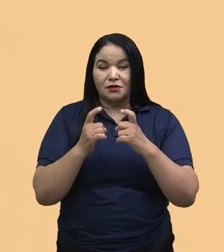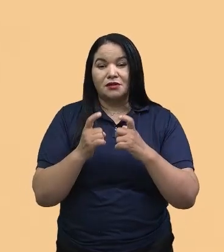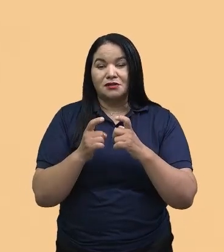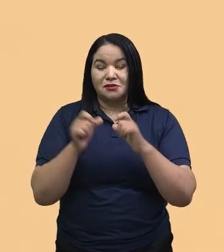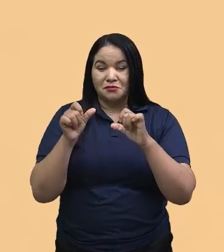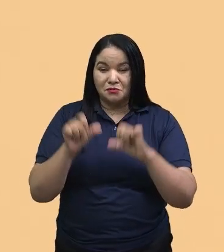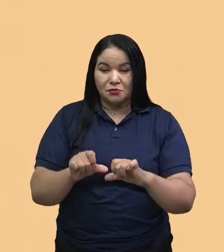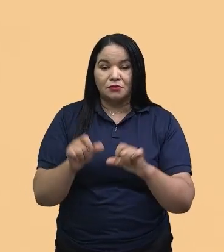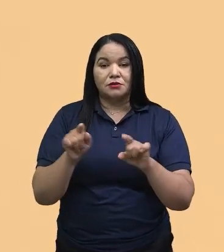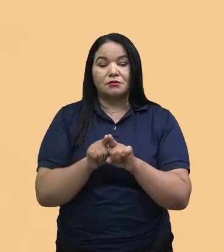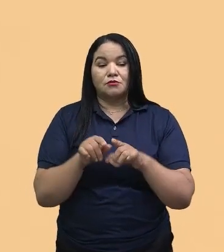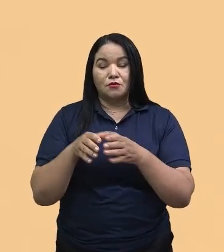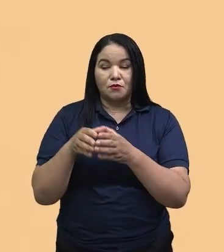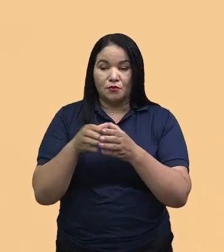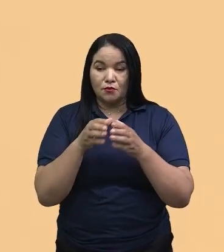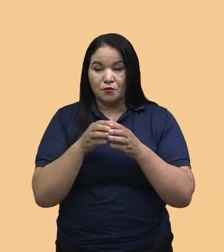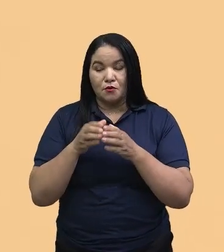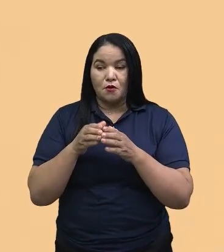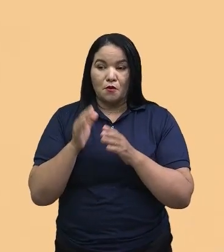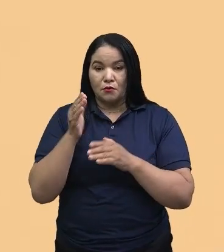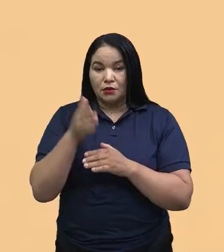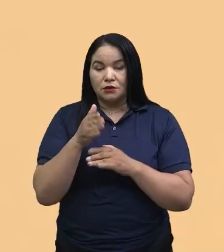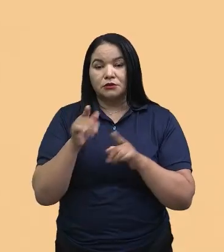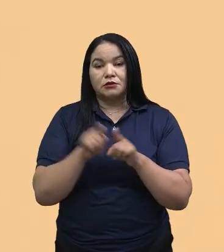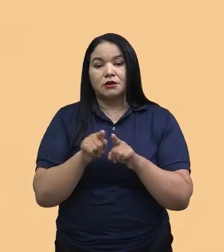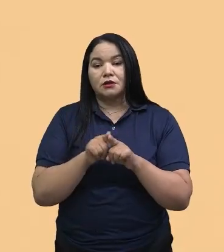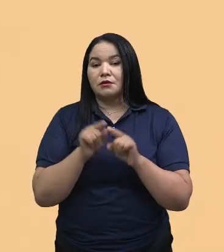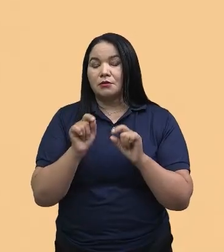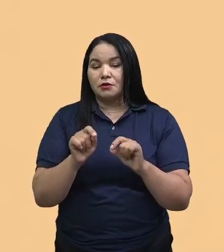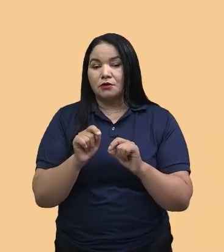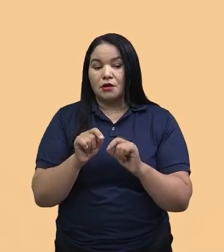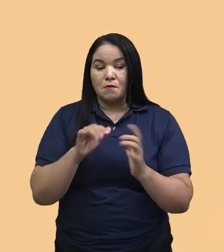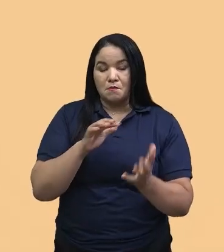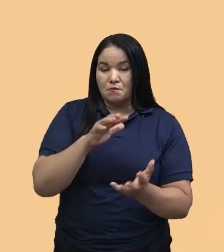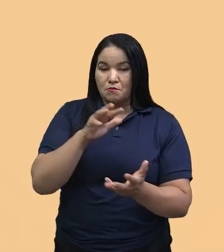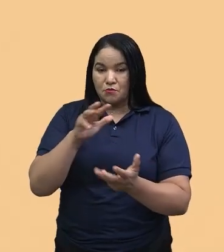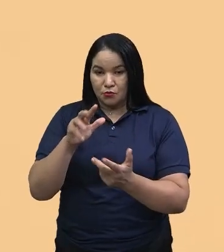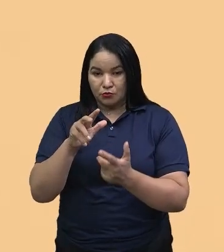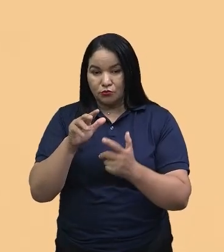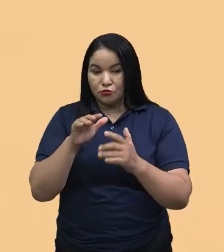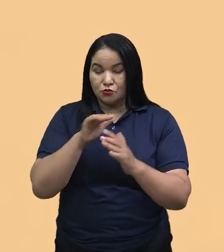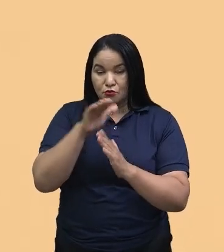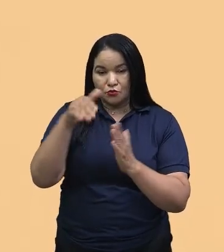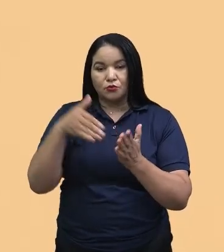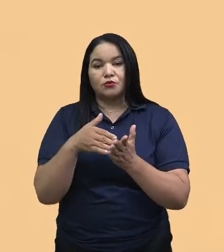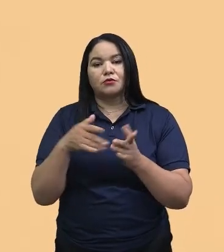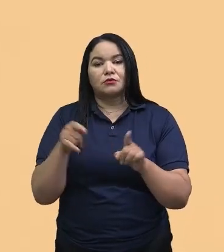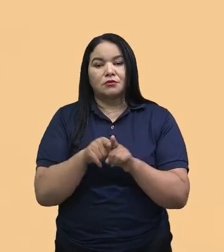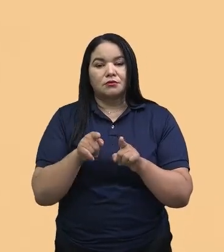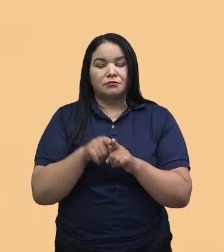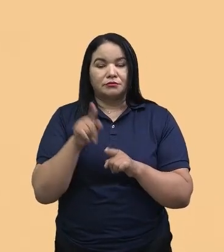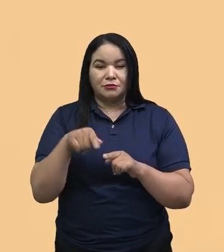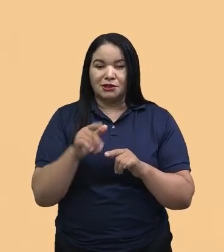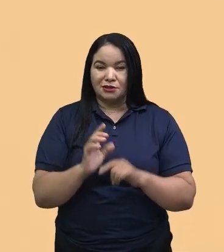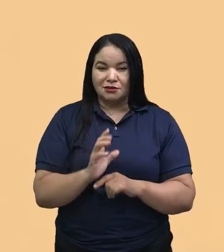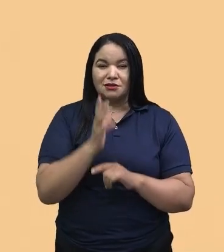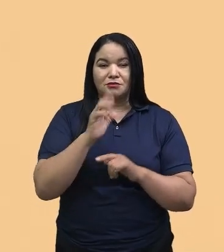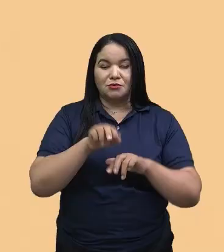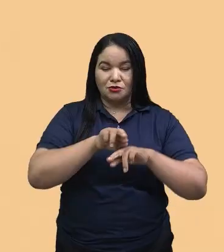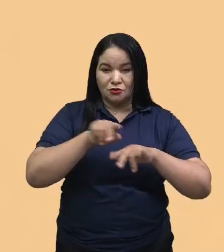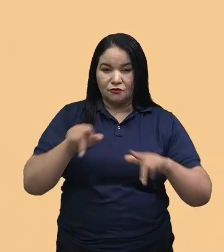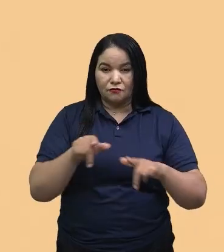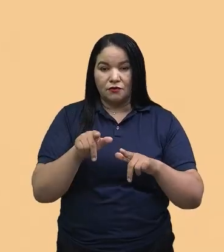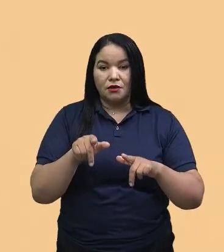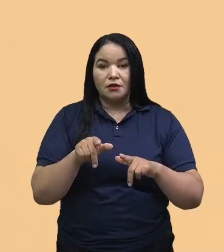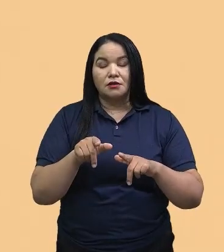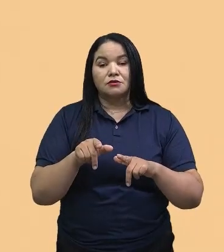povos direcionados, e não somente a povos direcionados, mas no mundo como um todo, dentro dessas atrocidades que foram cometidas